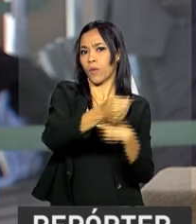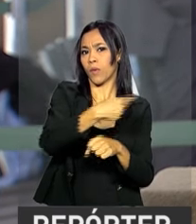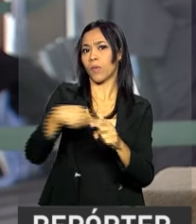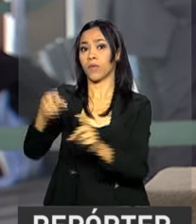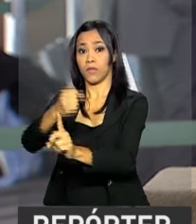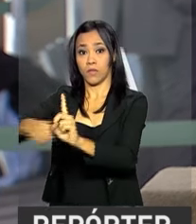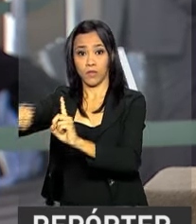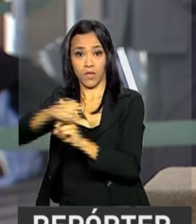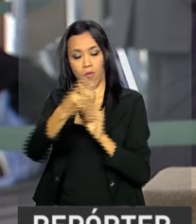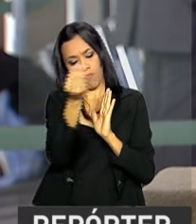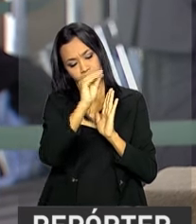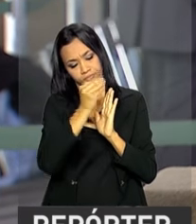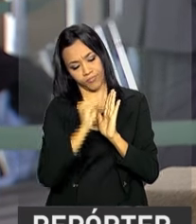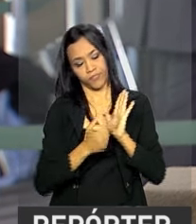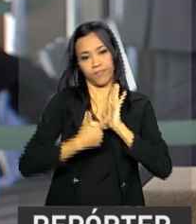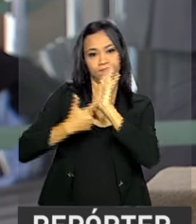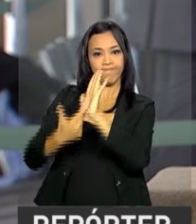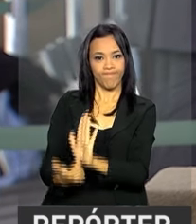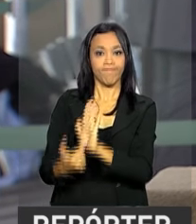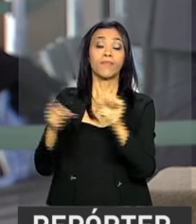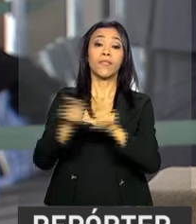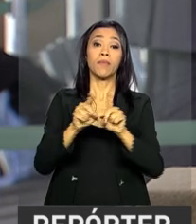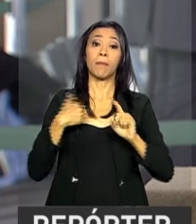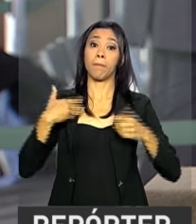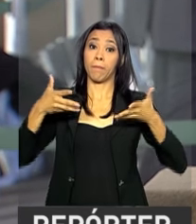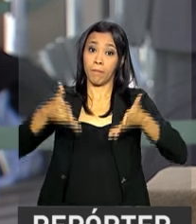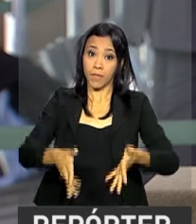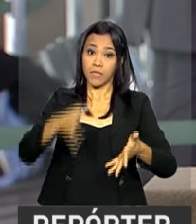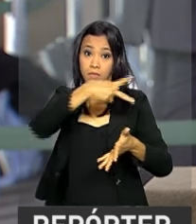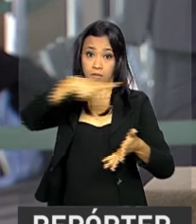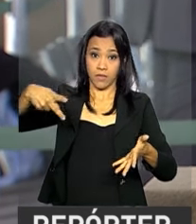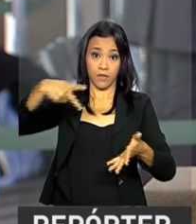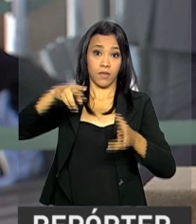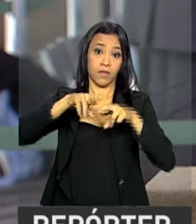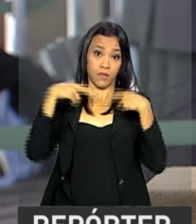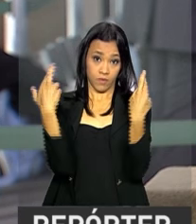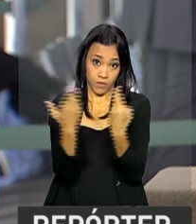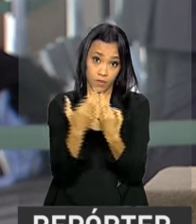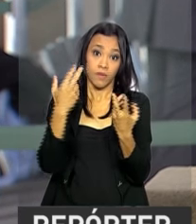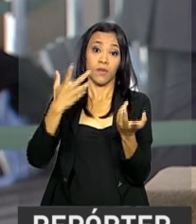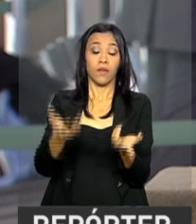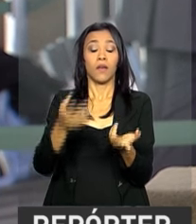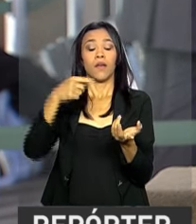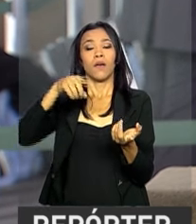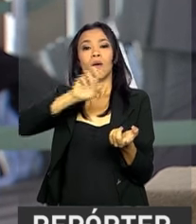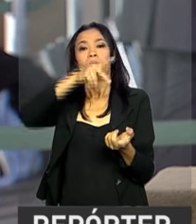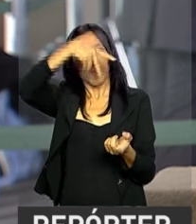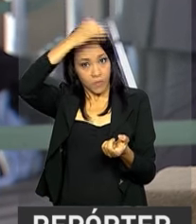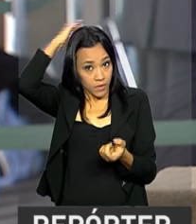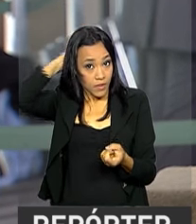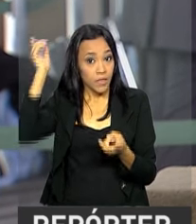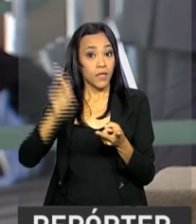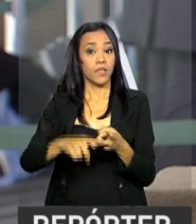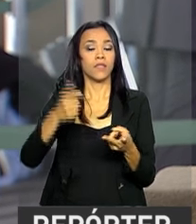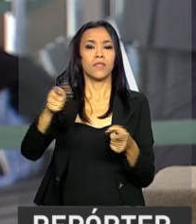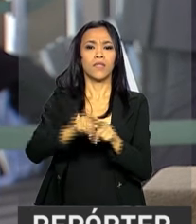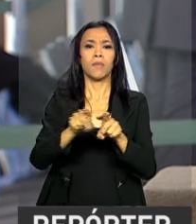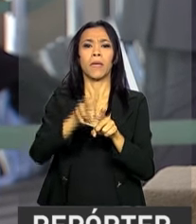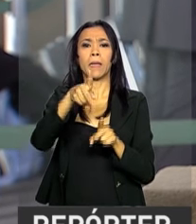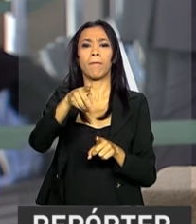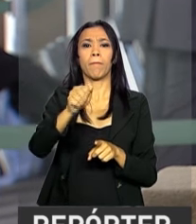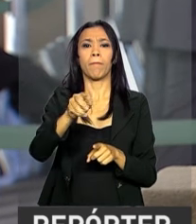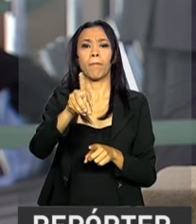Além do presidente da República, Michel Temer, participam dessa reunião o ministro da fazenda, Henrique Merireles, e o ministro chefe da Casa Civil,